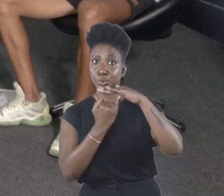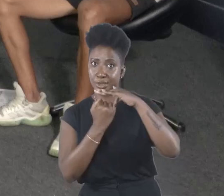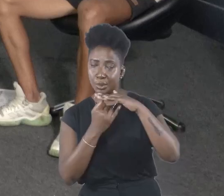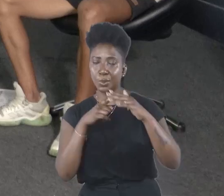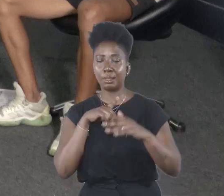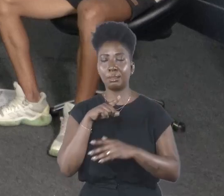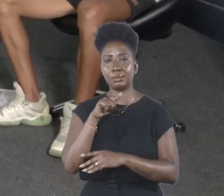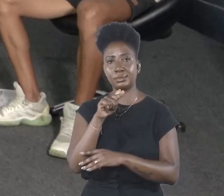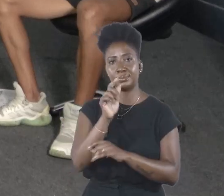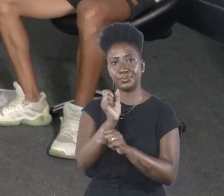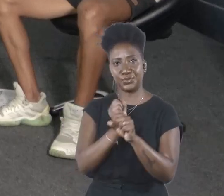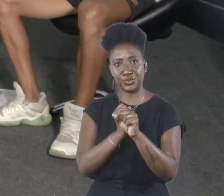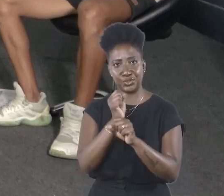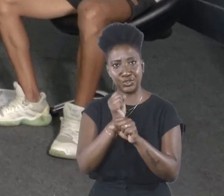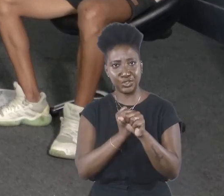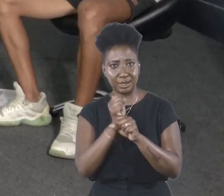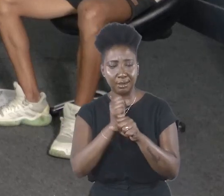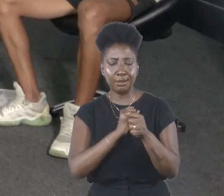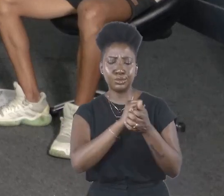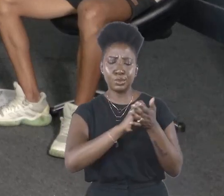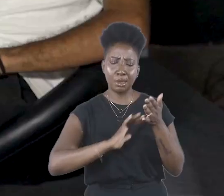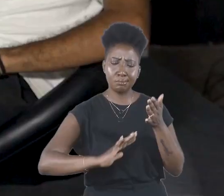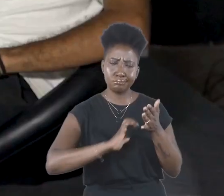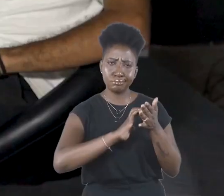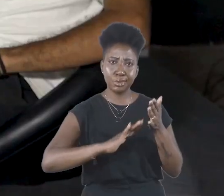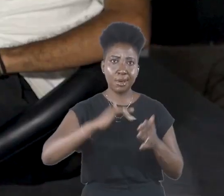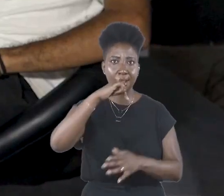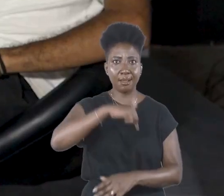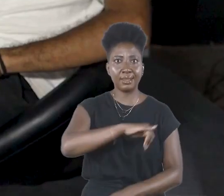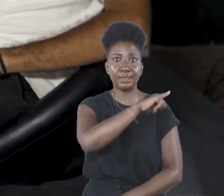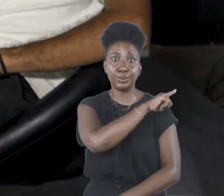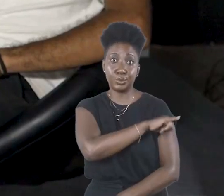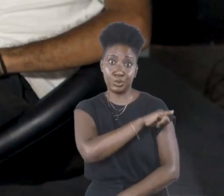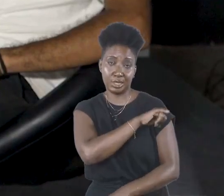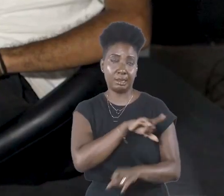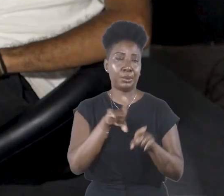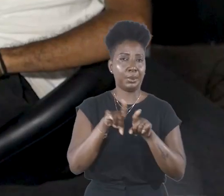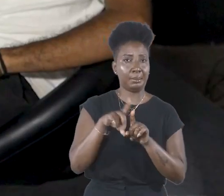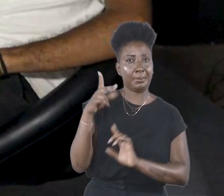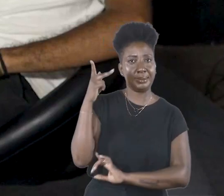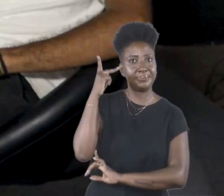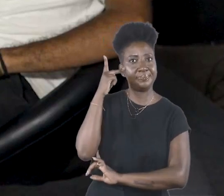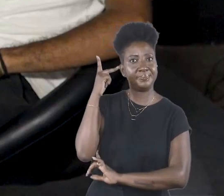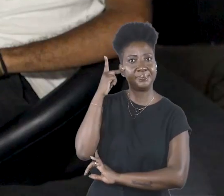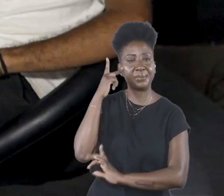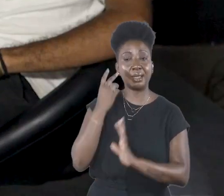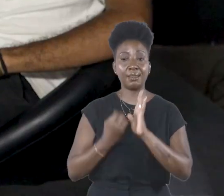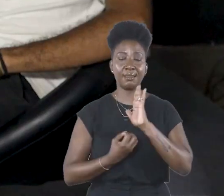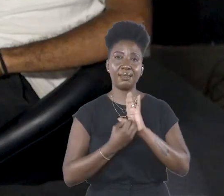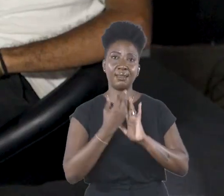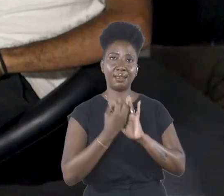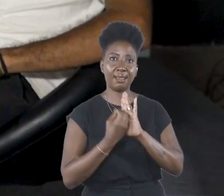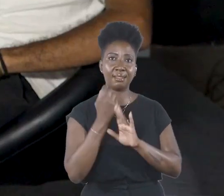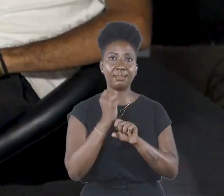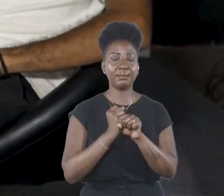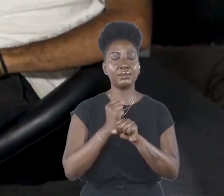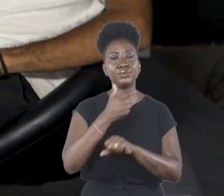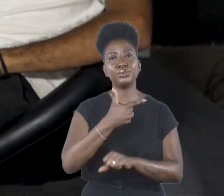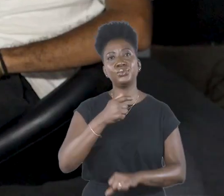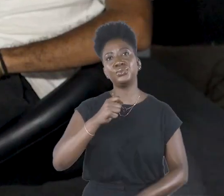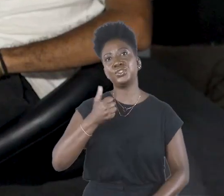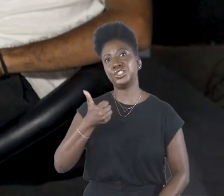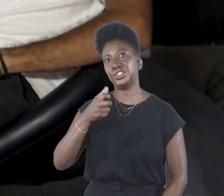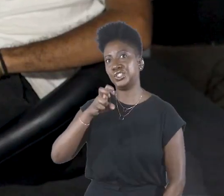instituição que já conta com 7 anos, mais de 7 anos de atividade aqui no Rio de Janeiro, em São Paulo, e que foi criada em